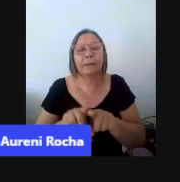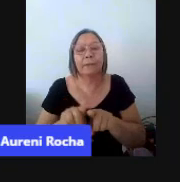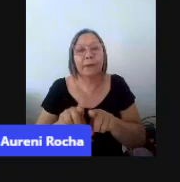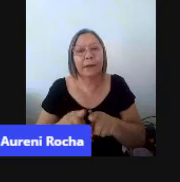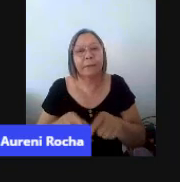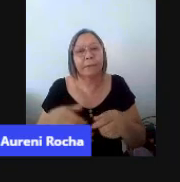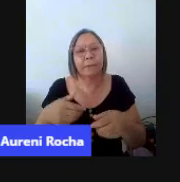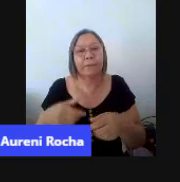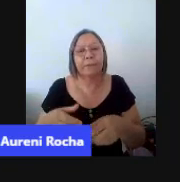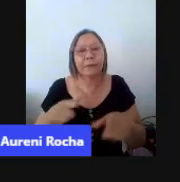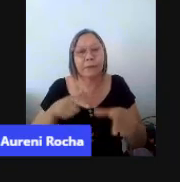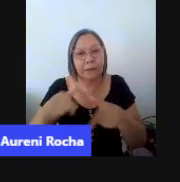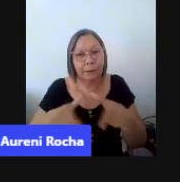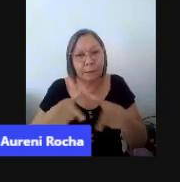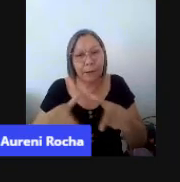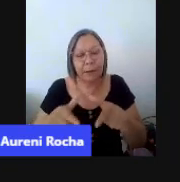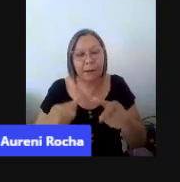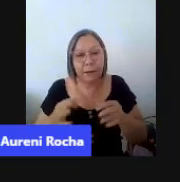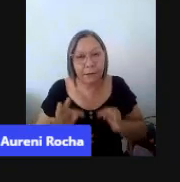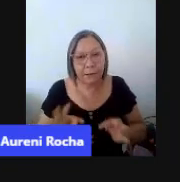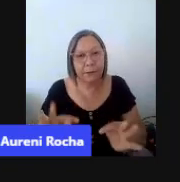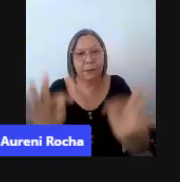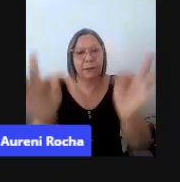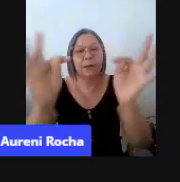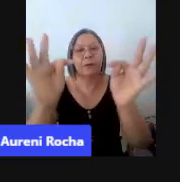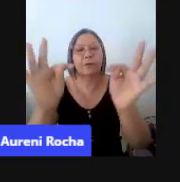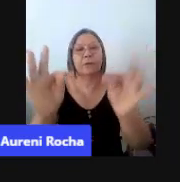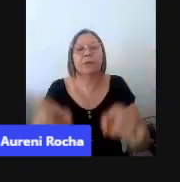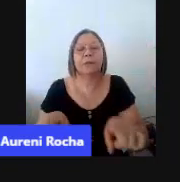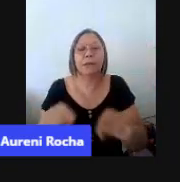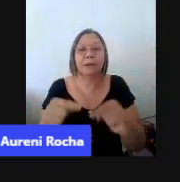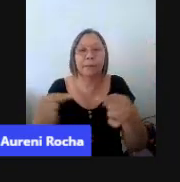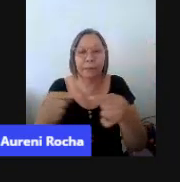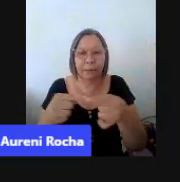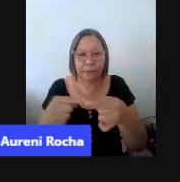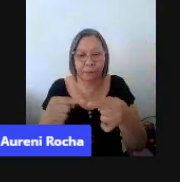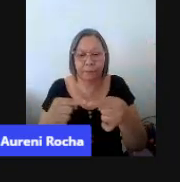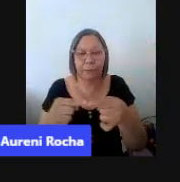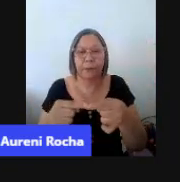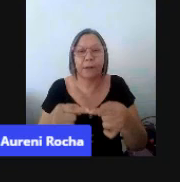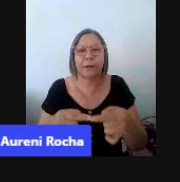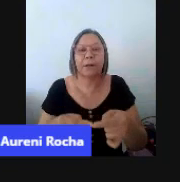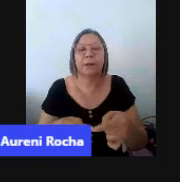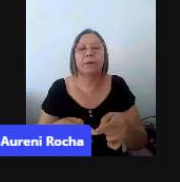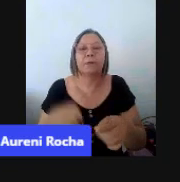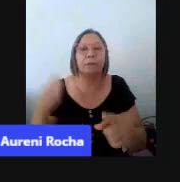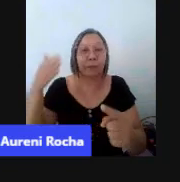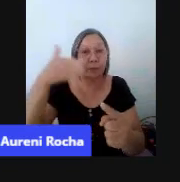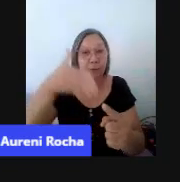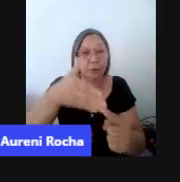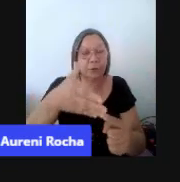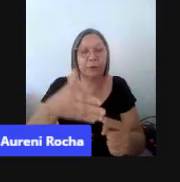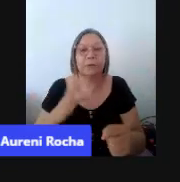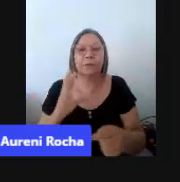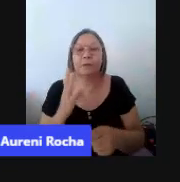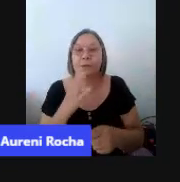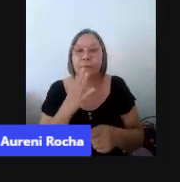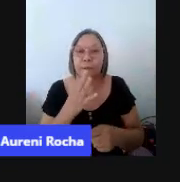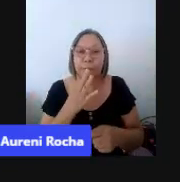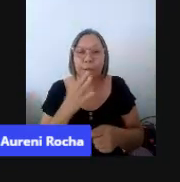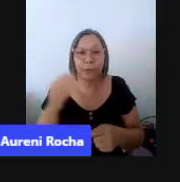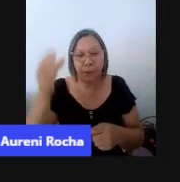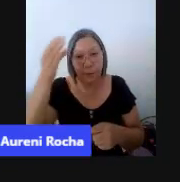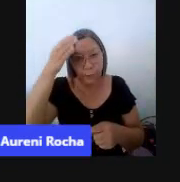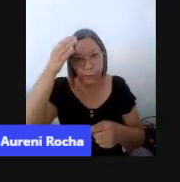são relacionadas aos objetos de conhecimento. Então, vocês, como professores, podem promover discussões em sala de